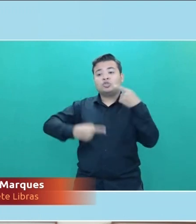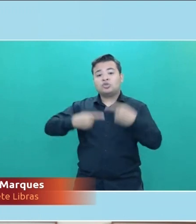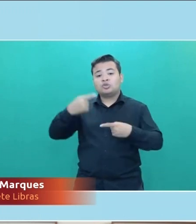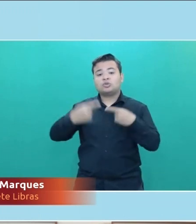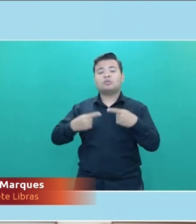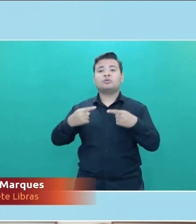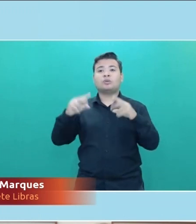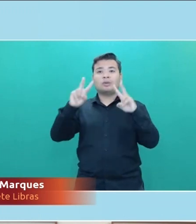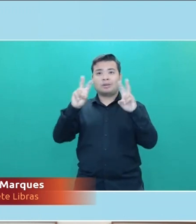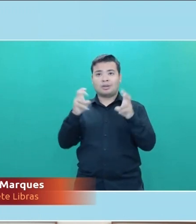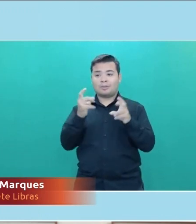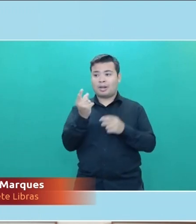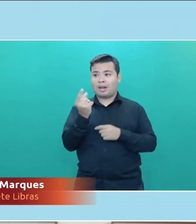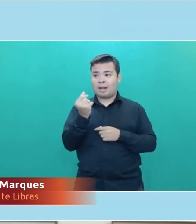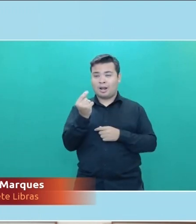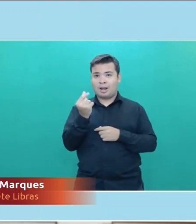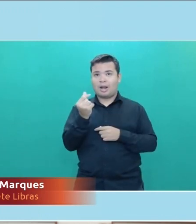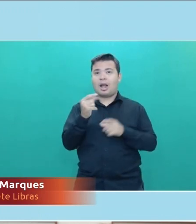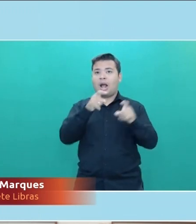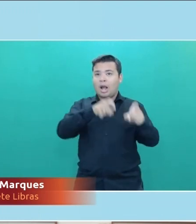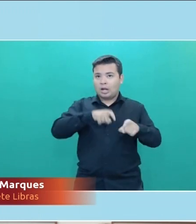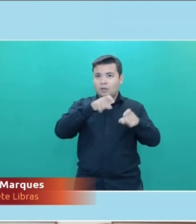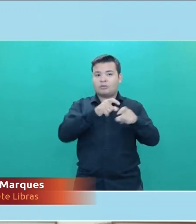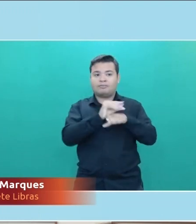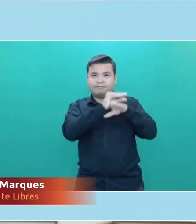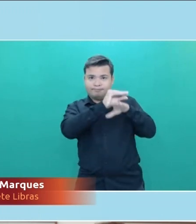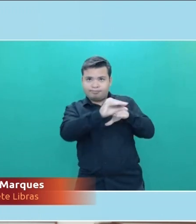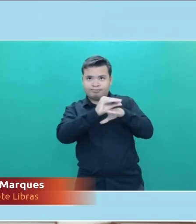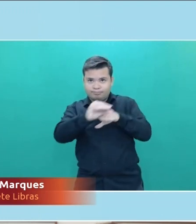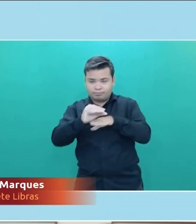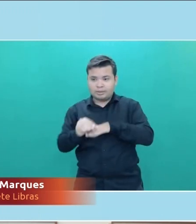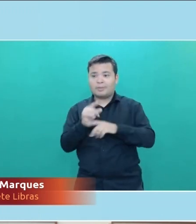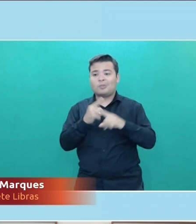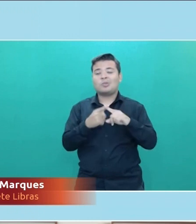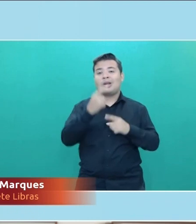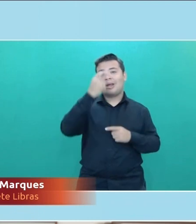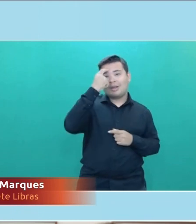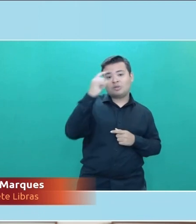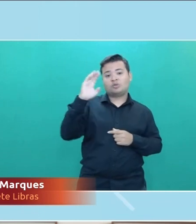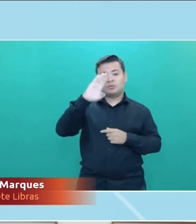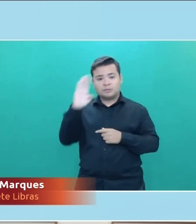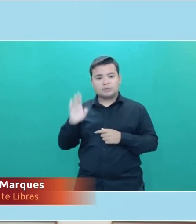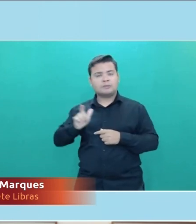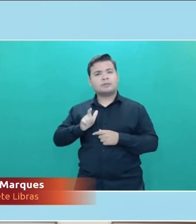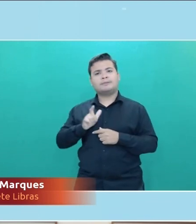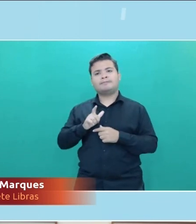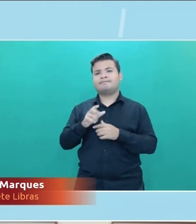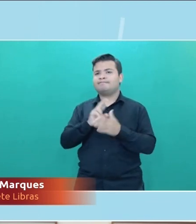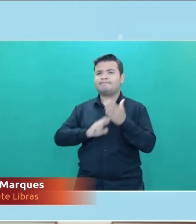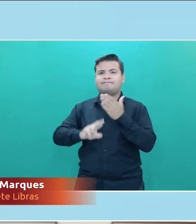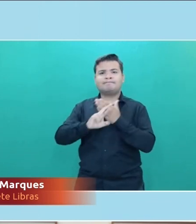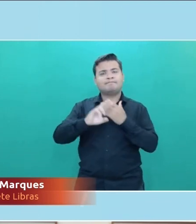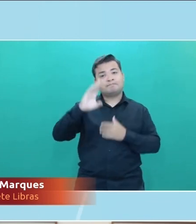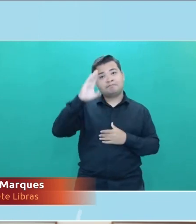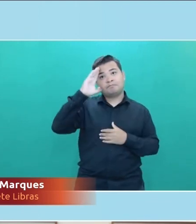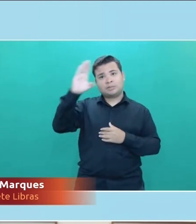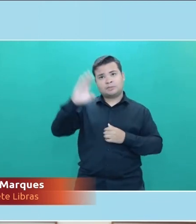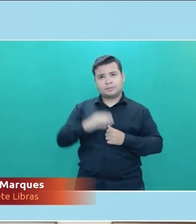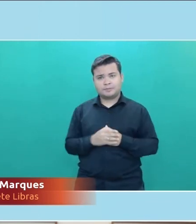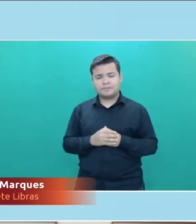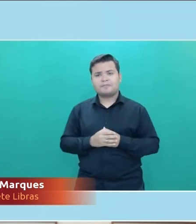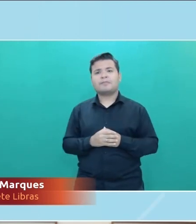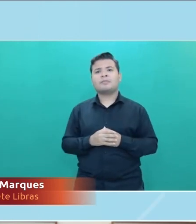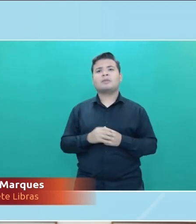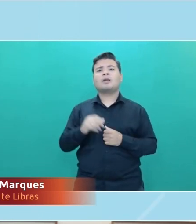agrícolas no OMC, em 2008, que Índia e Brasil lideraram esse movimento. Qual que é a ideia do Sul Global?